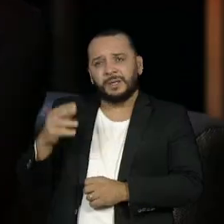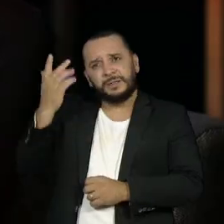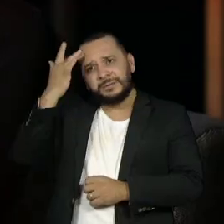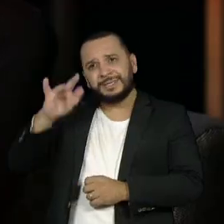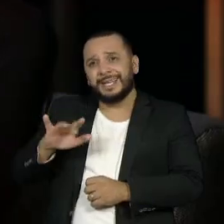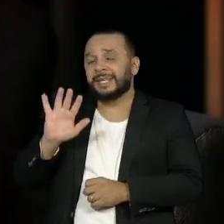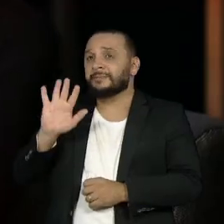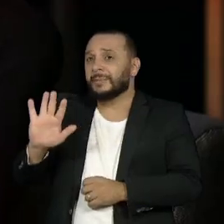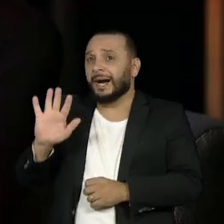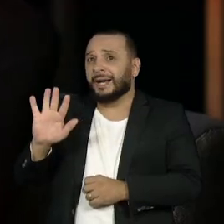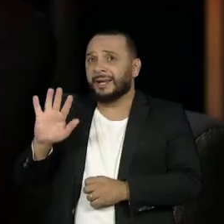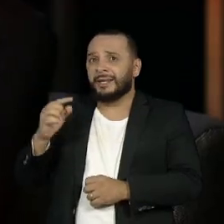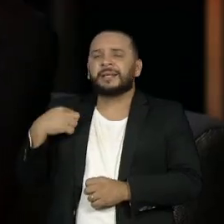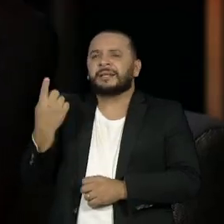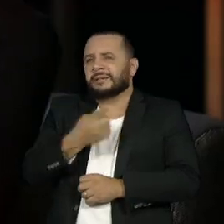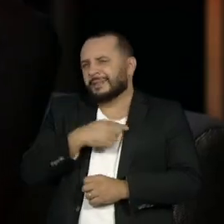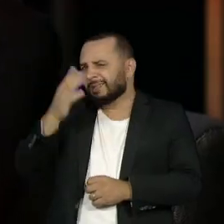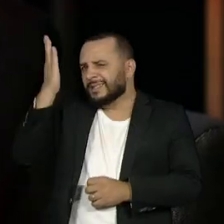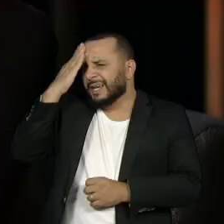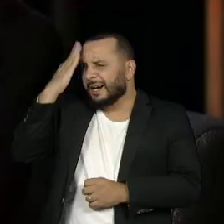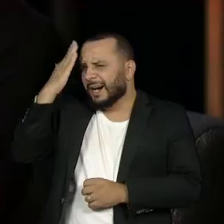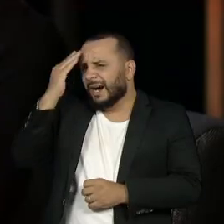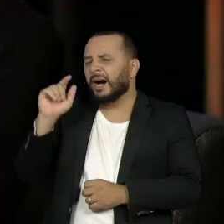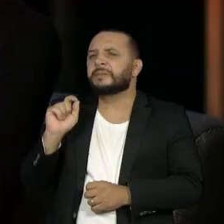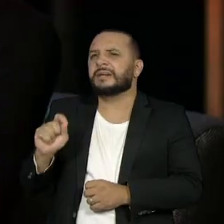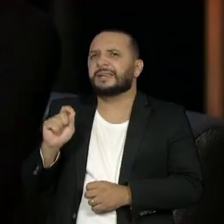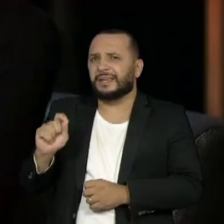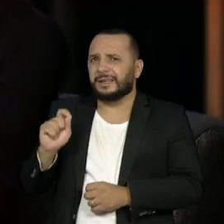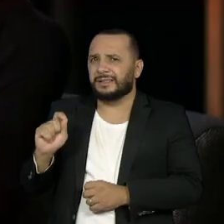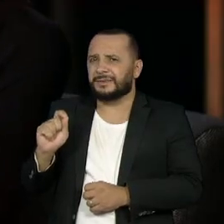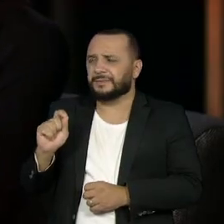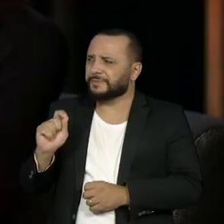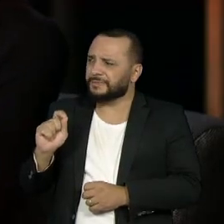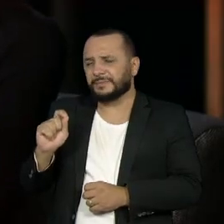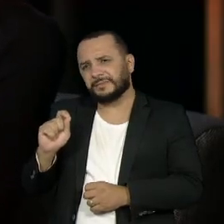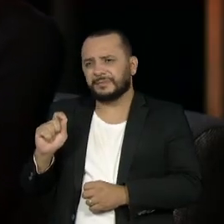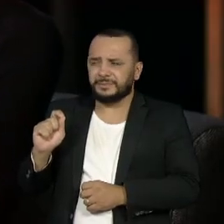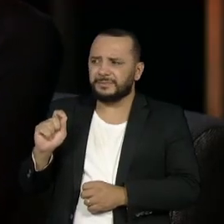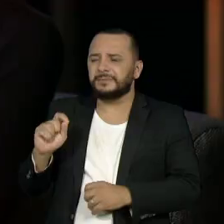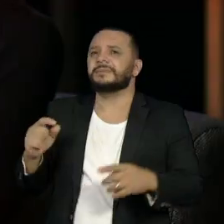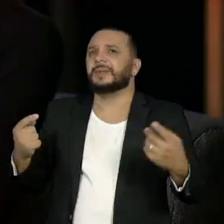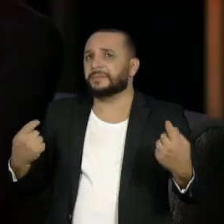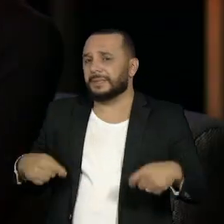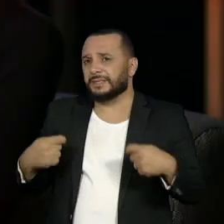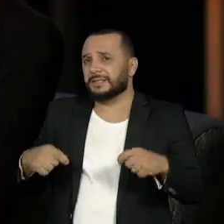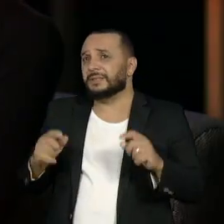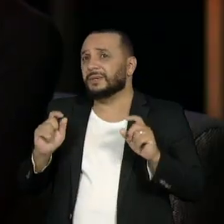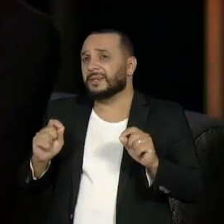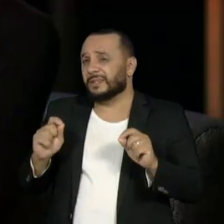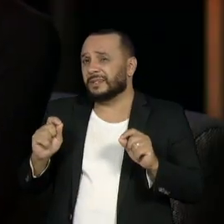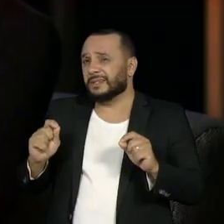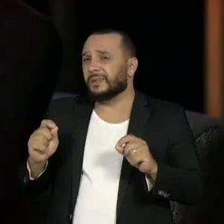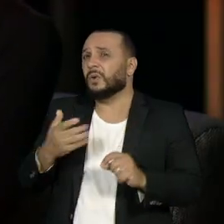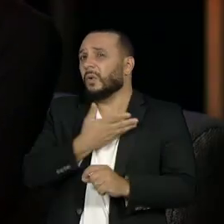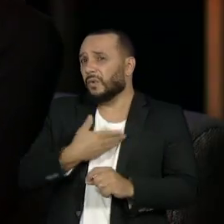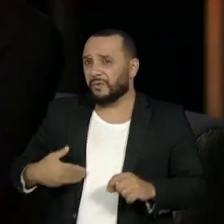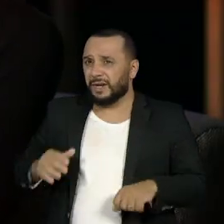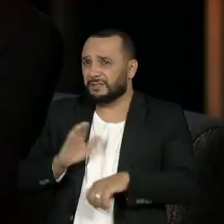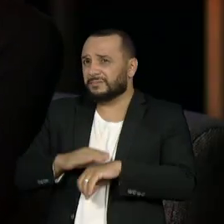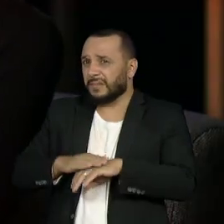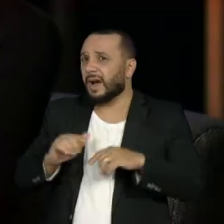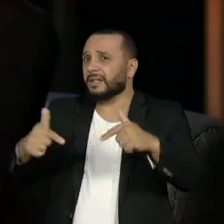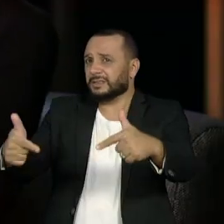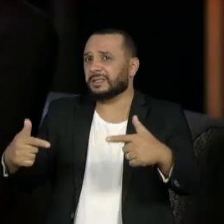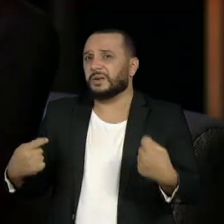o que a gente deveria esperar vou vou inverter a gente não tem e esperar que o governo se